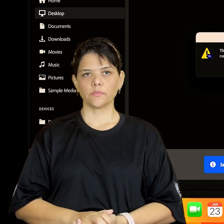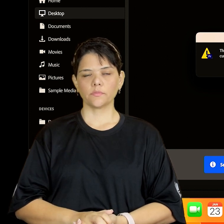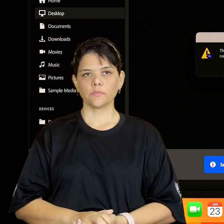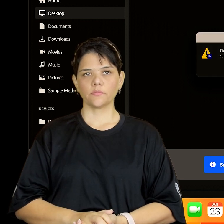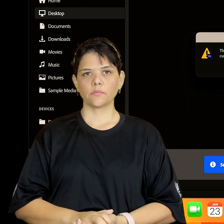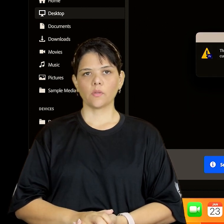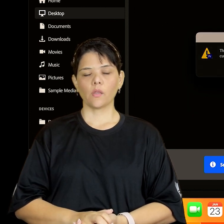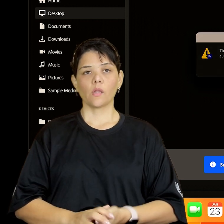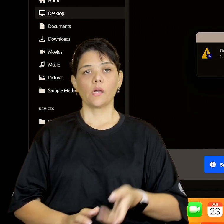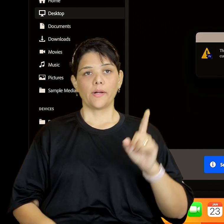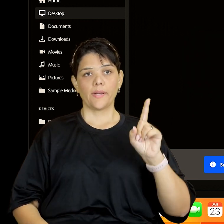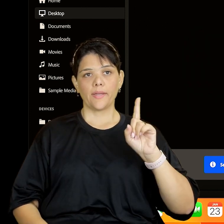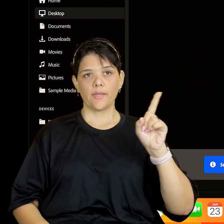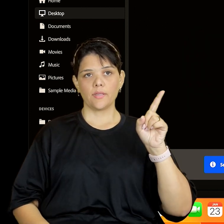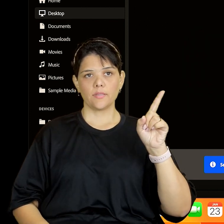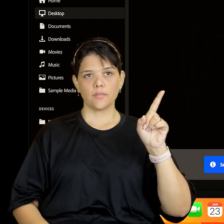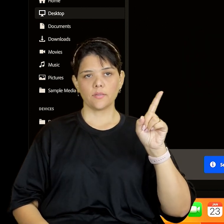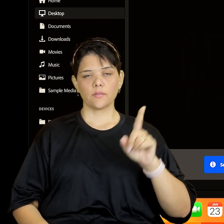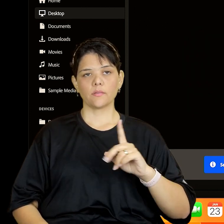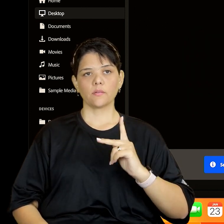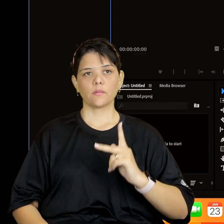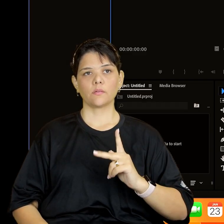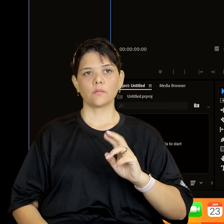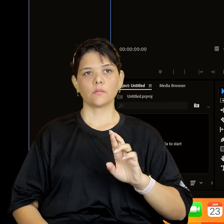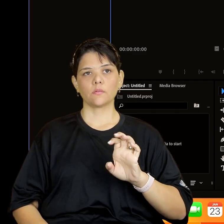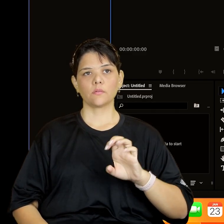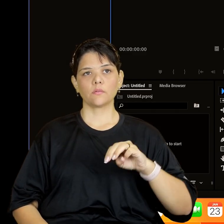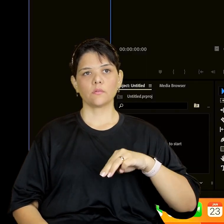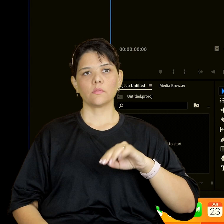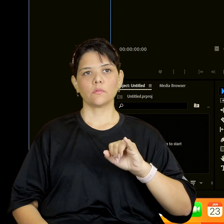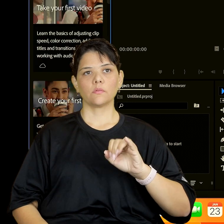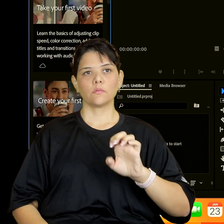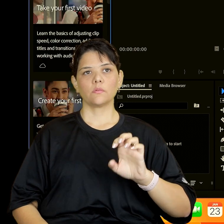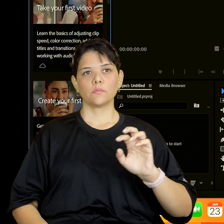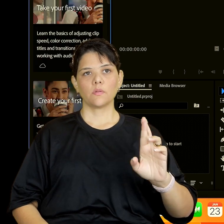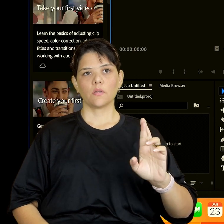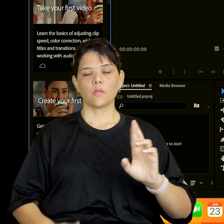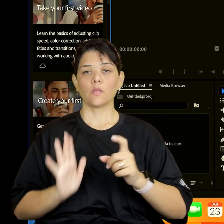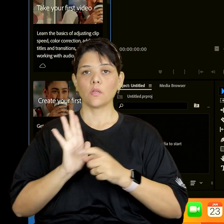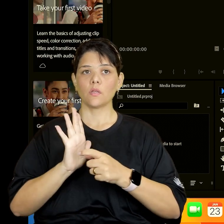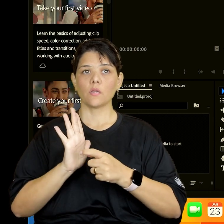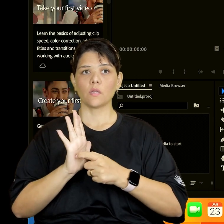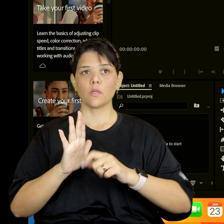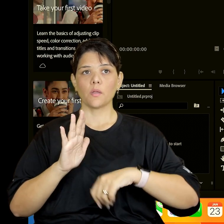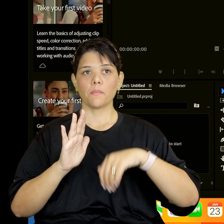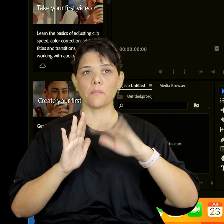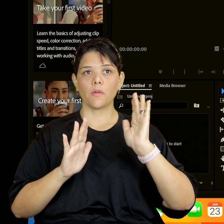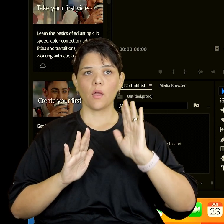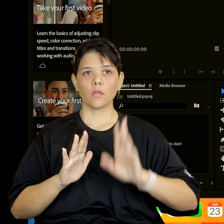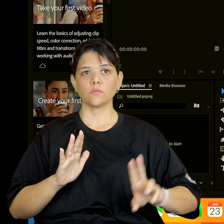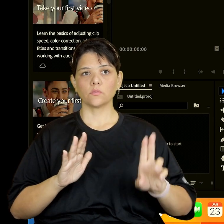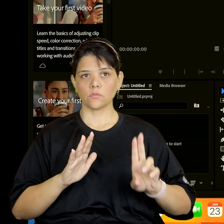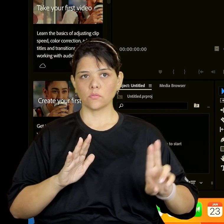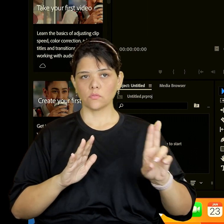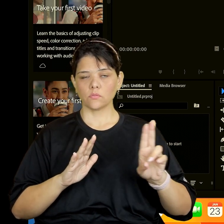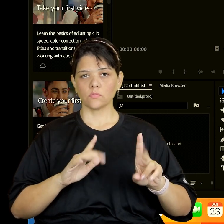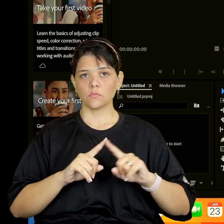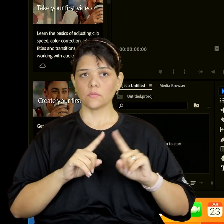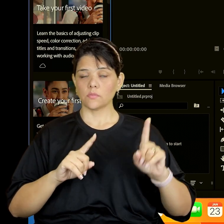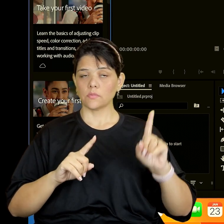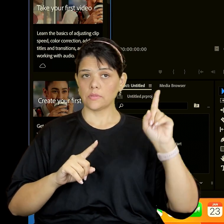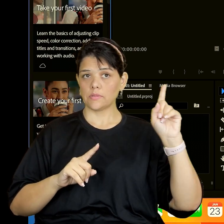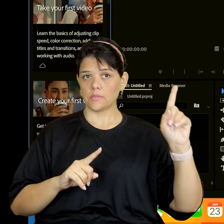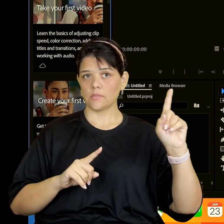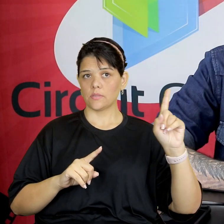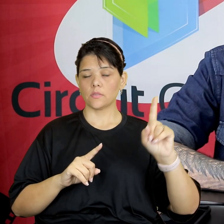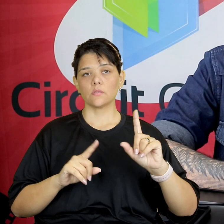O Premiere, ele é o software mais usado, mas a grande questão é, ele é o software